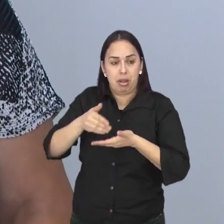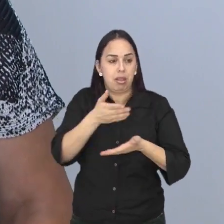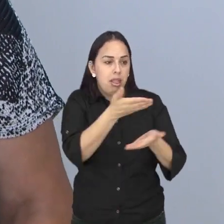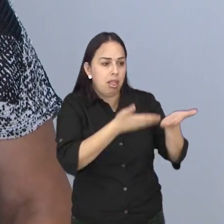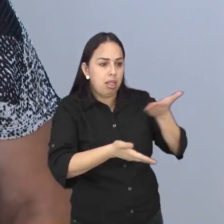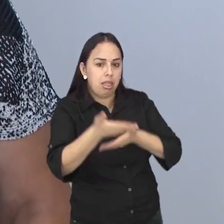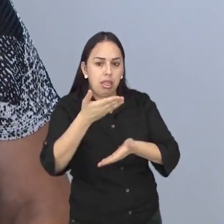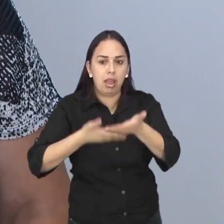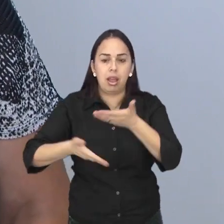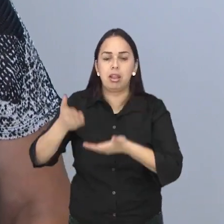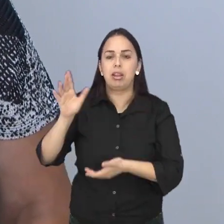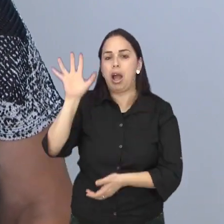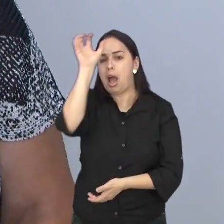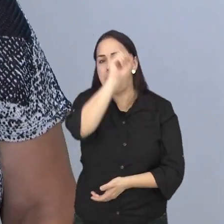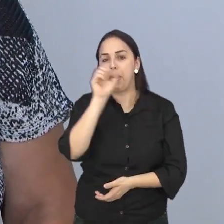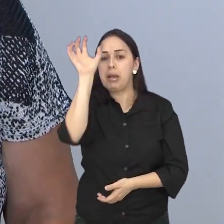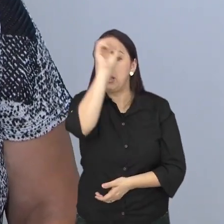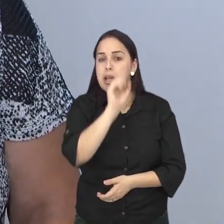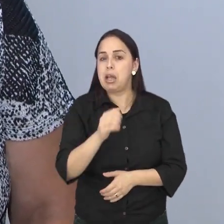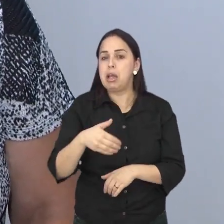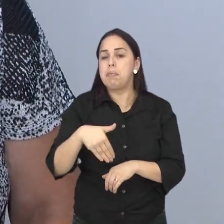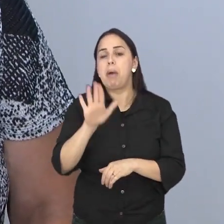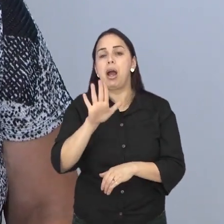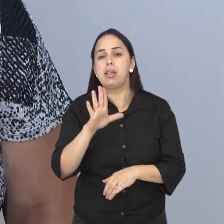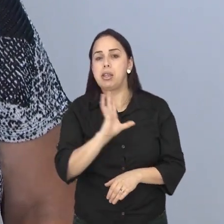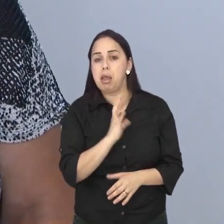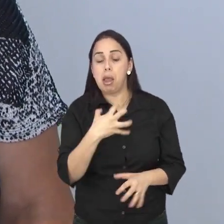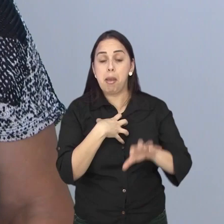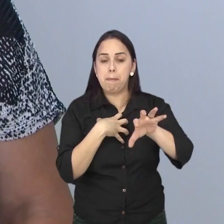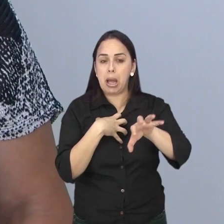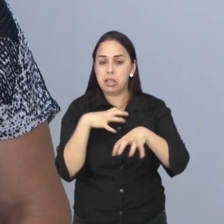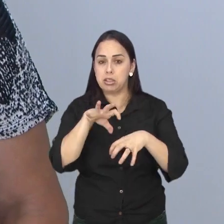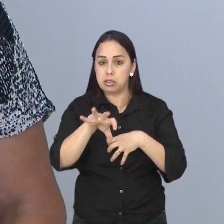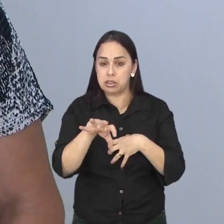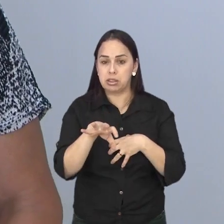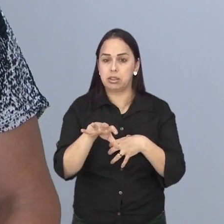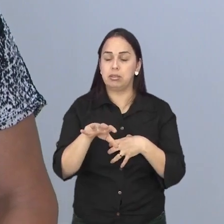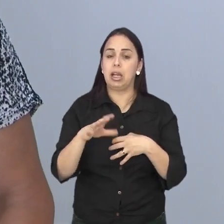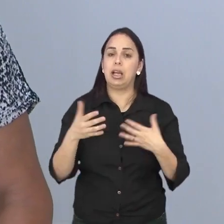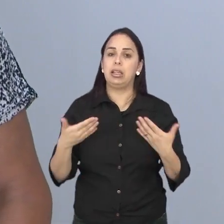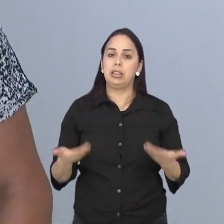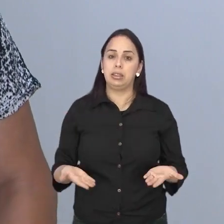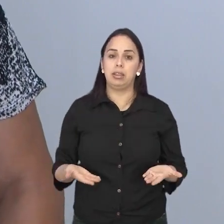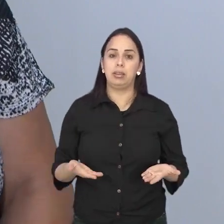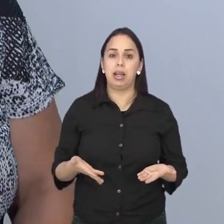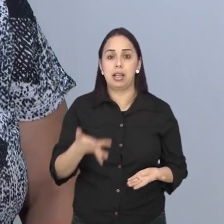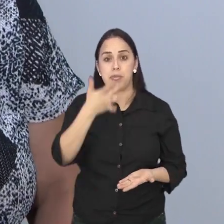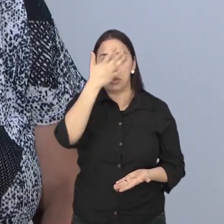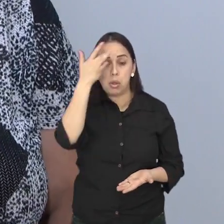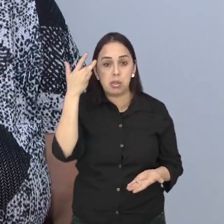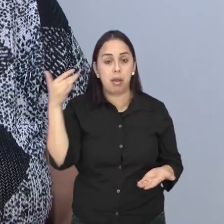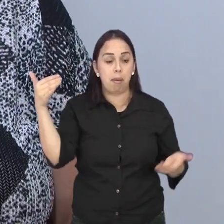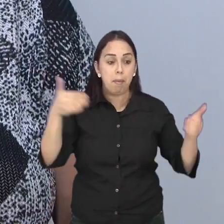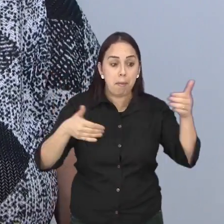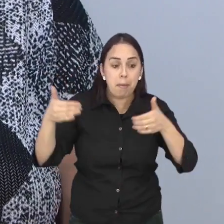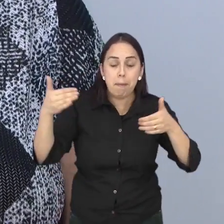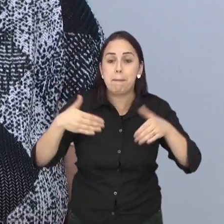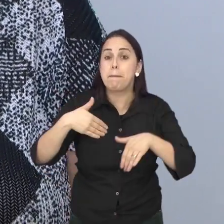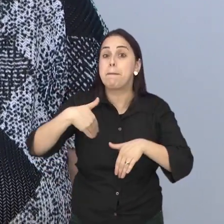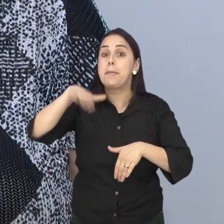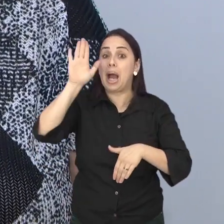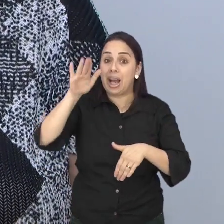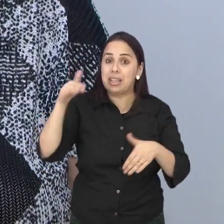as pessoas. A gente aprende a ter mais empatia com as pessoas. E aqui, então, precisa as pessoas